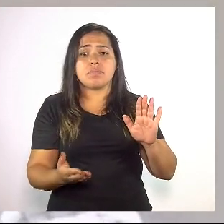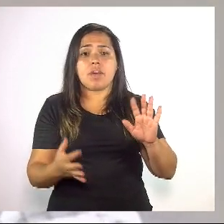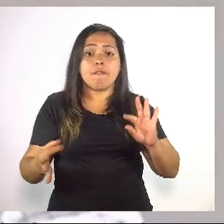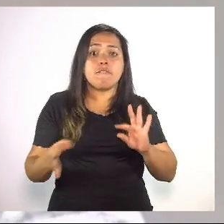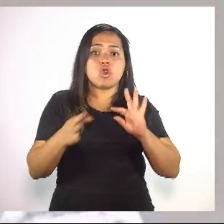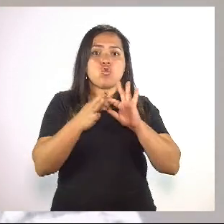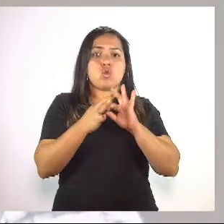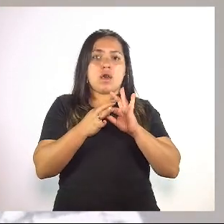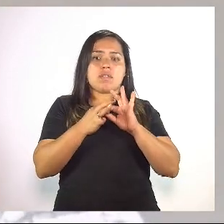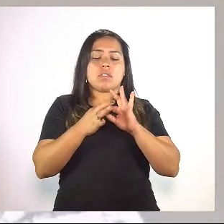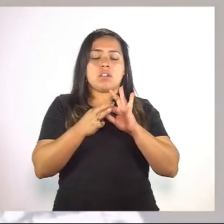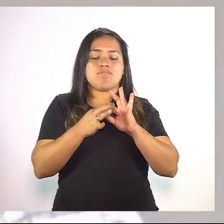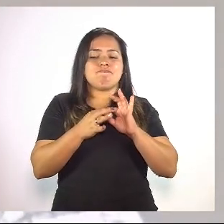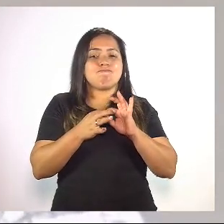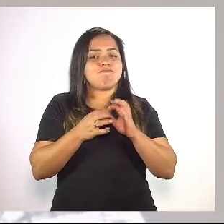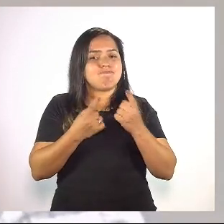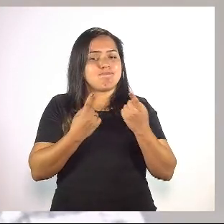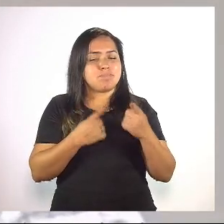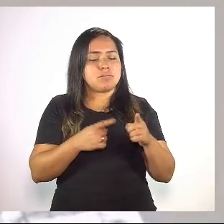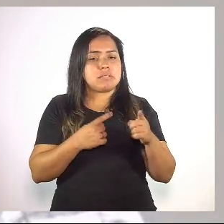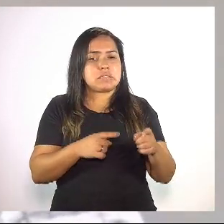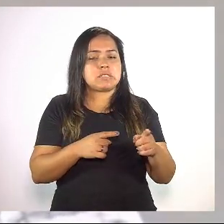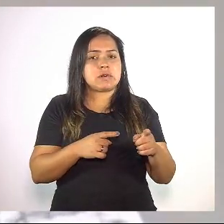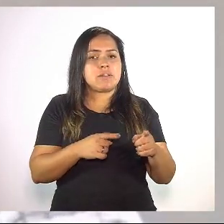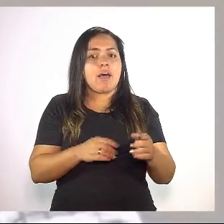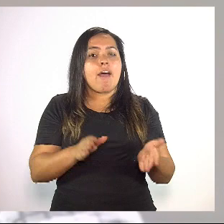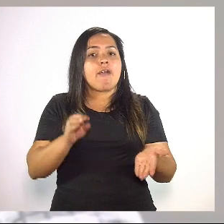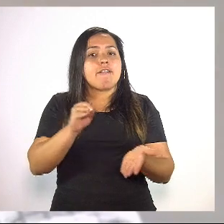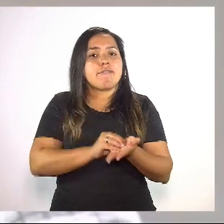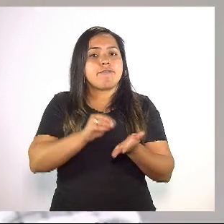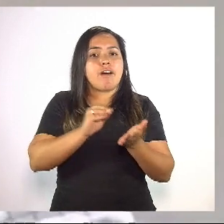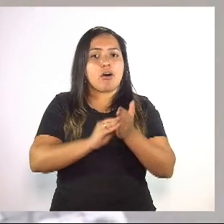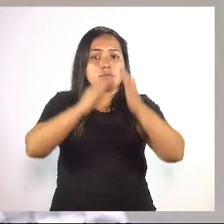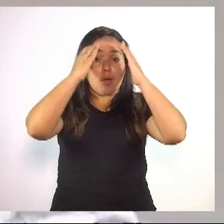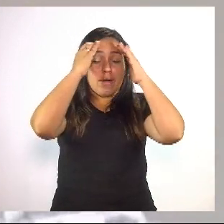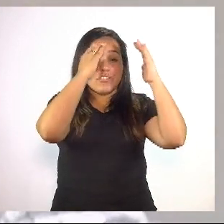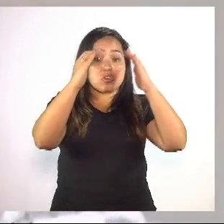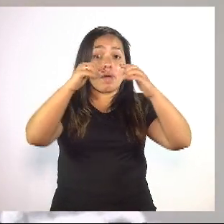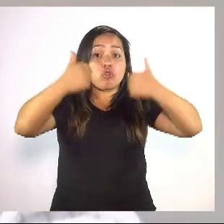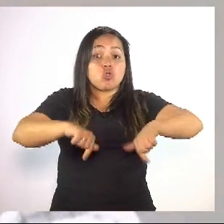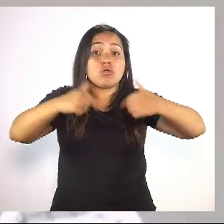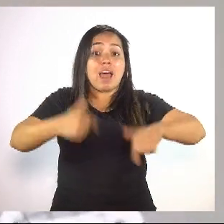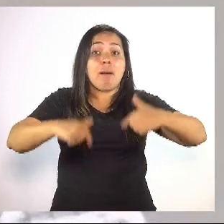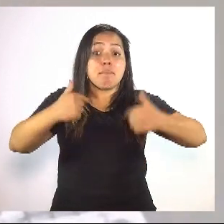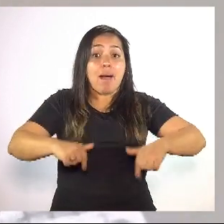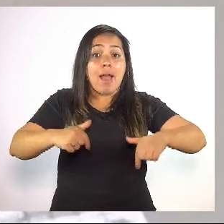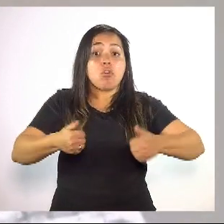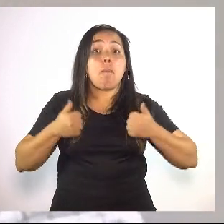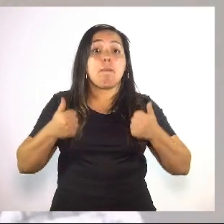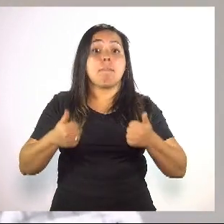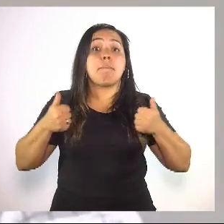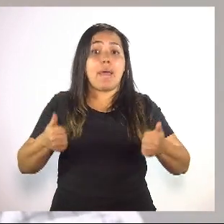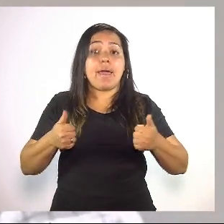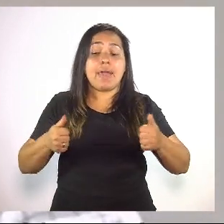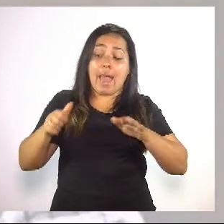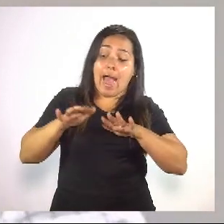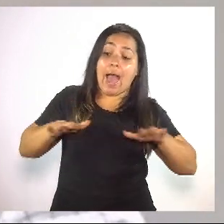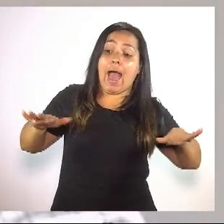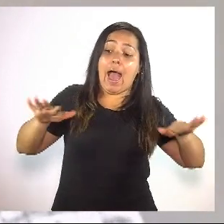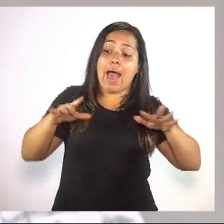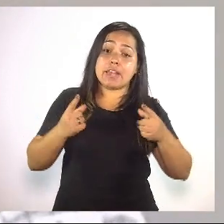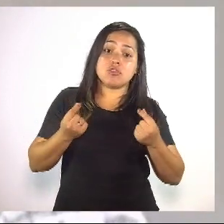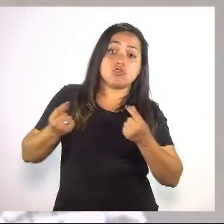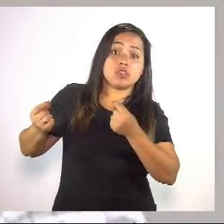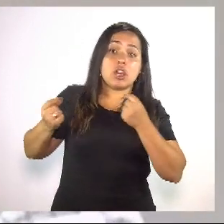vinculação implicaria num desrespeito ao princípio da eficiência, que nós, da área financeira, chamamos aumentando